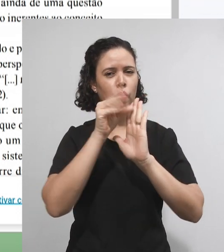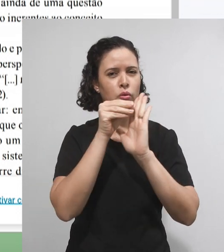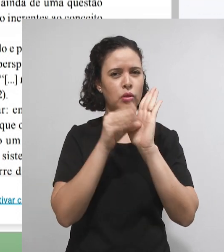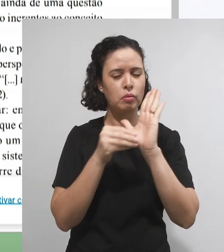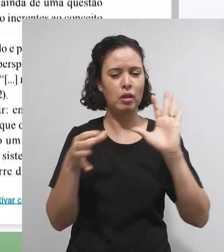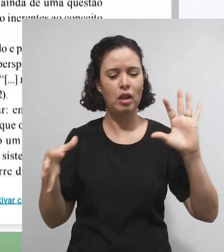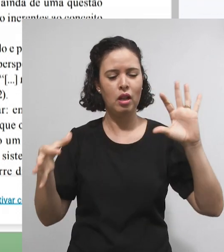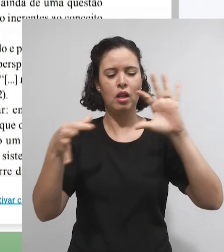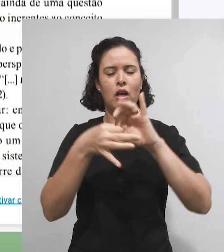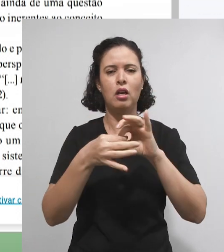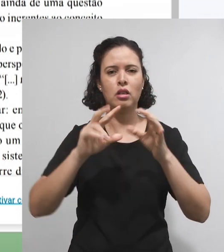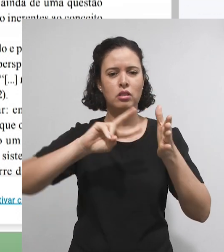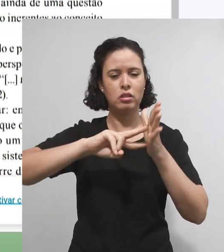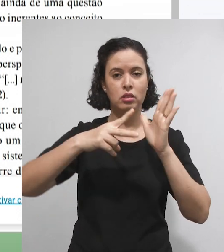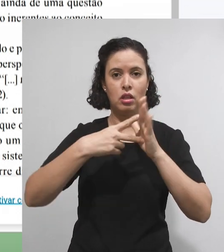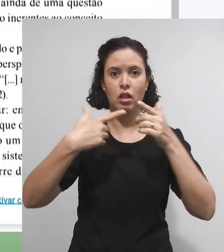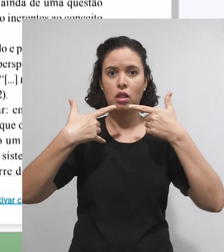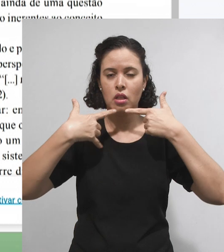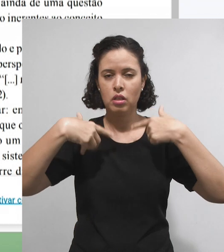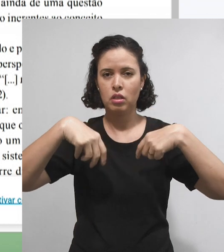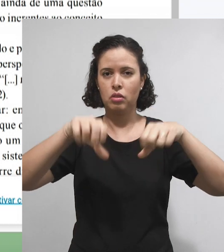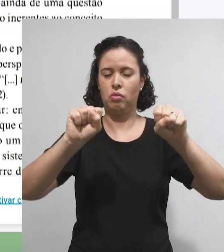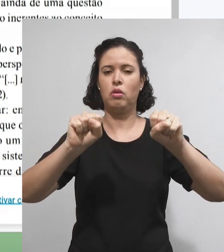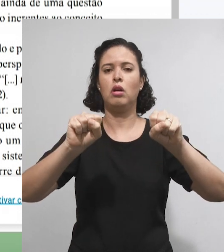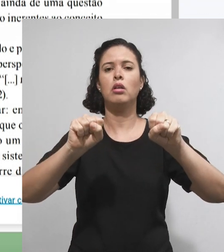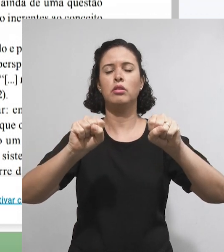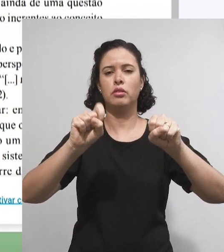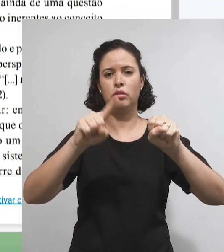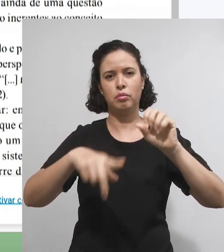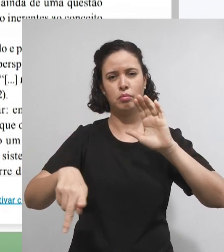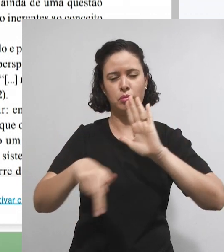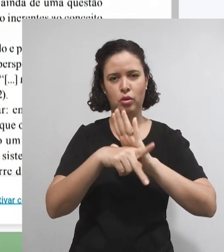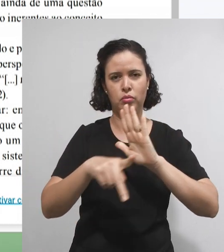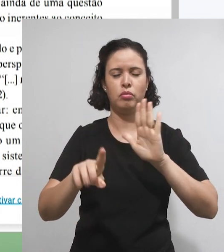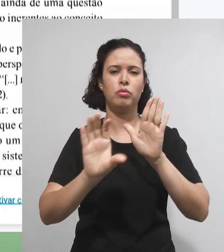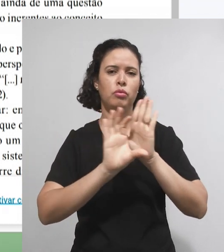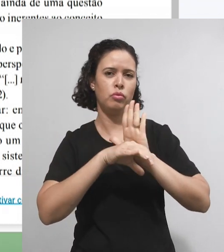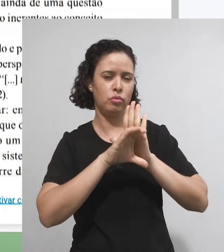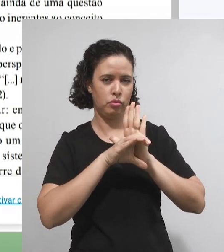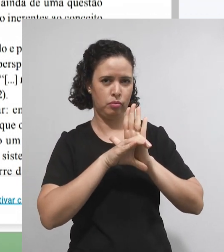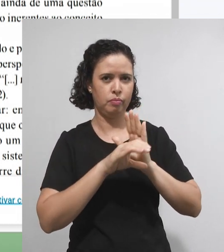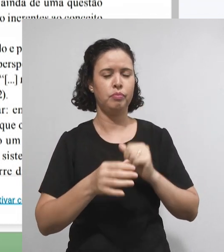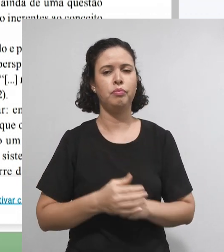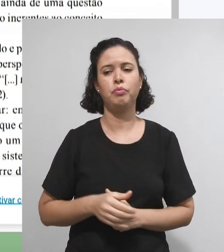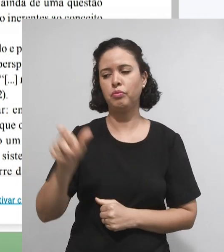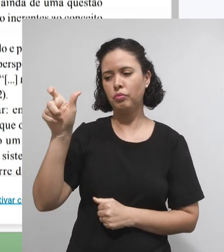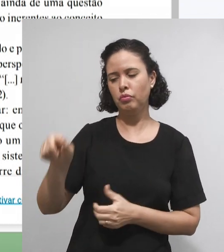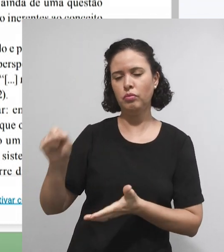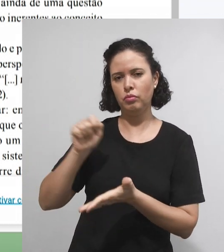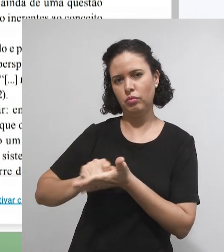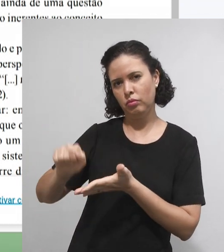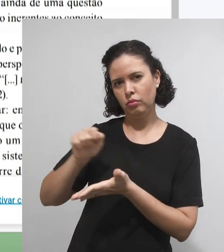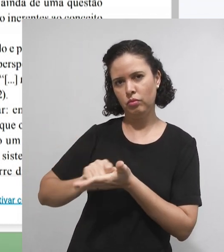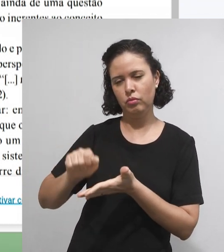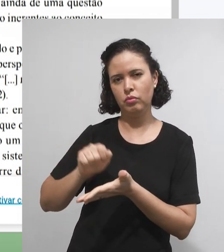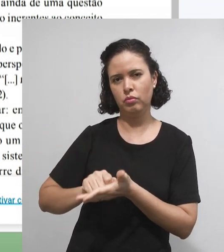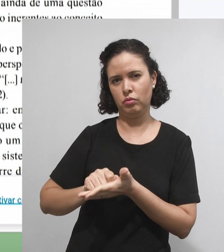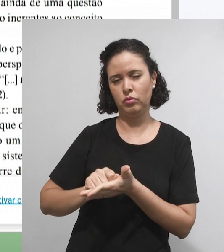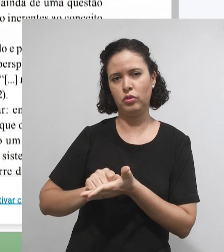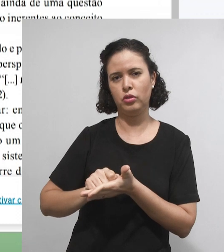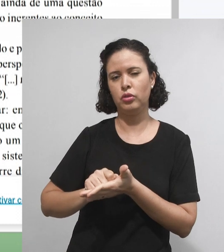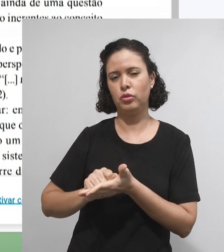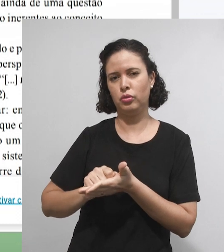ligados no significado que a linguagem usual e especializada dão ao conceito. Sacristã, citado aí